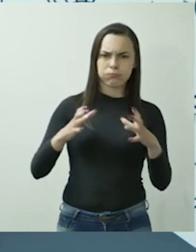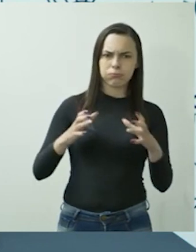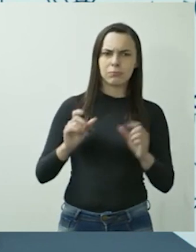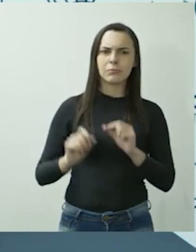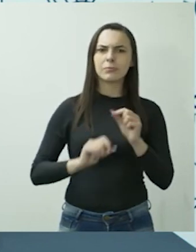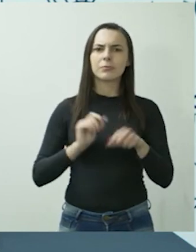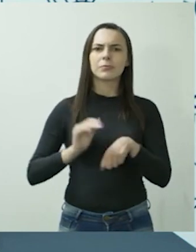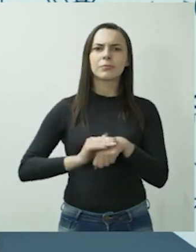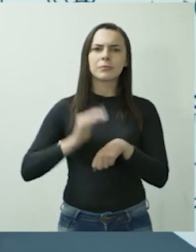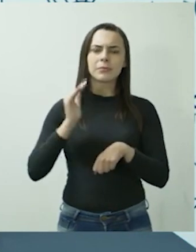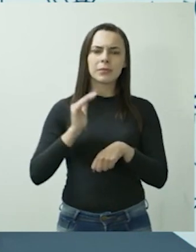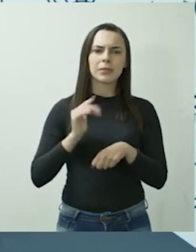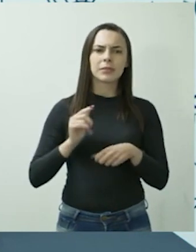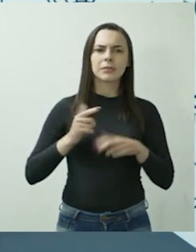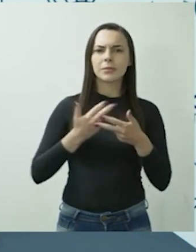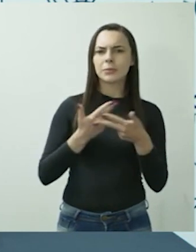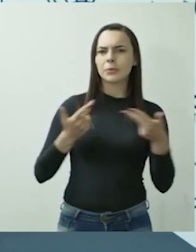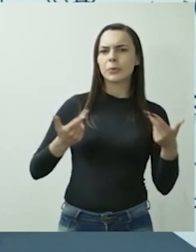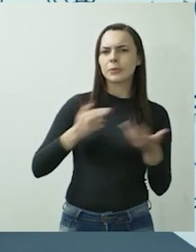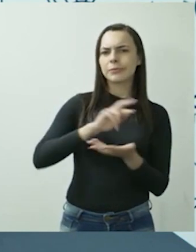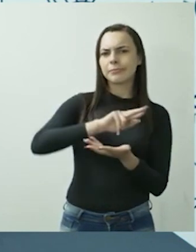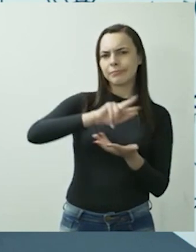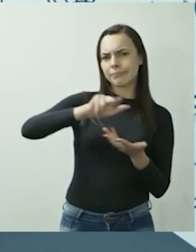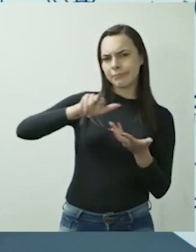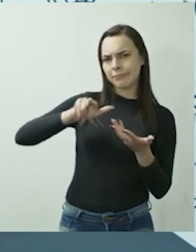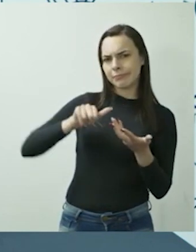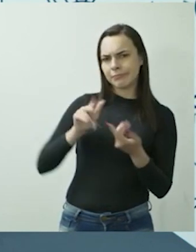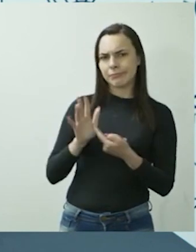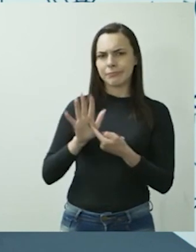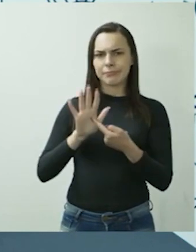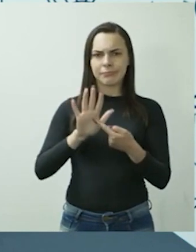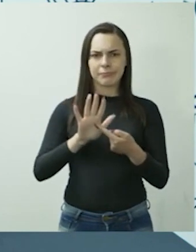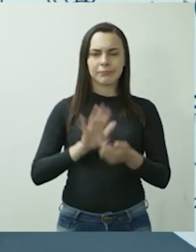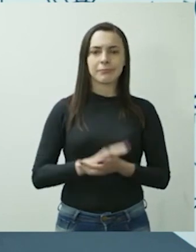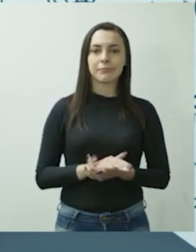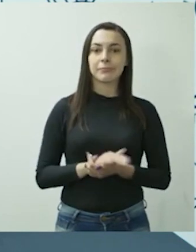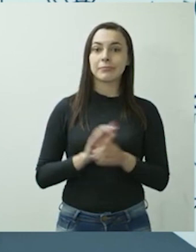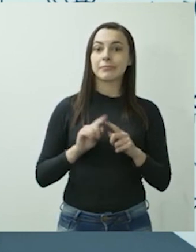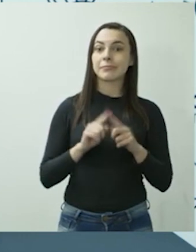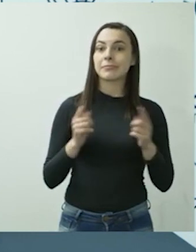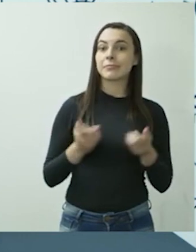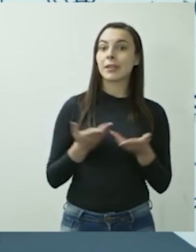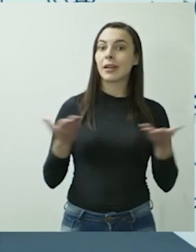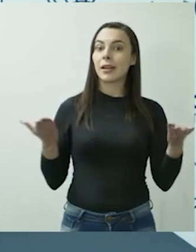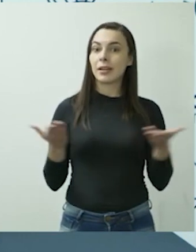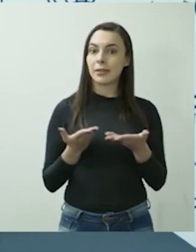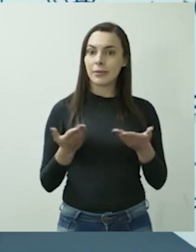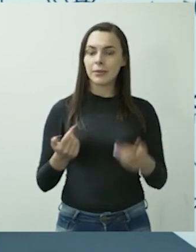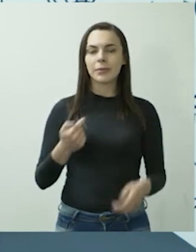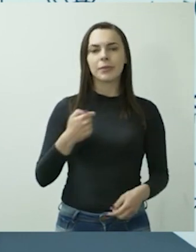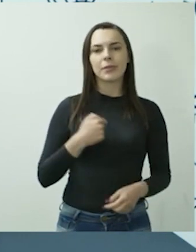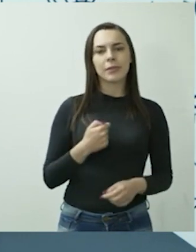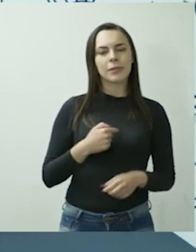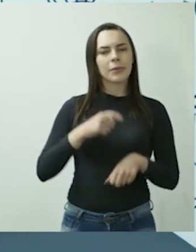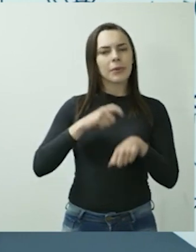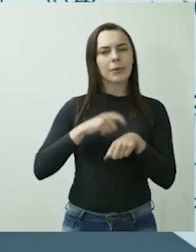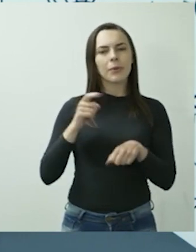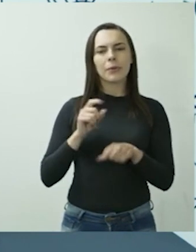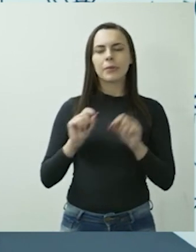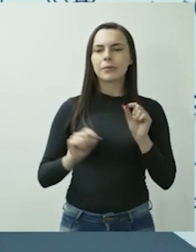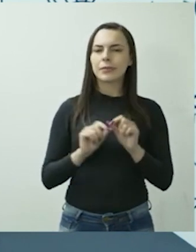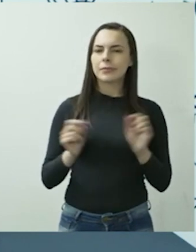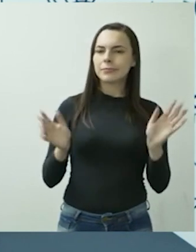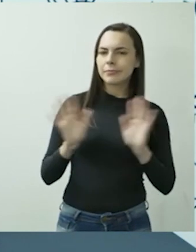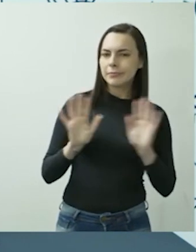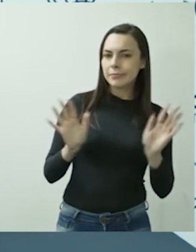mais? De várias coisas que ela nos mandou. Mas agora a professora Márcia vai se despedir de vocês